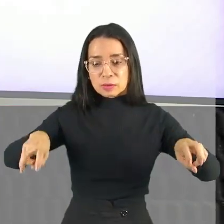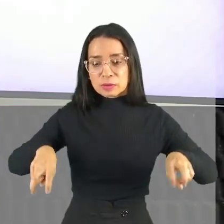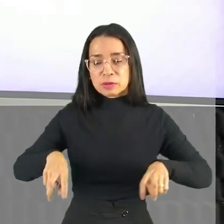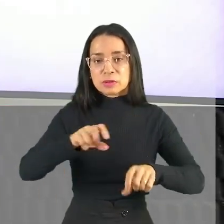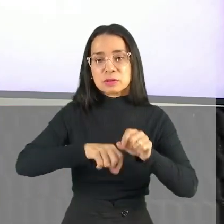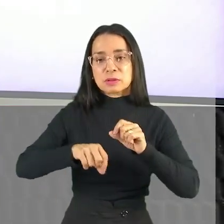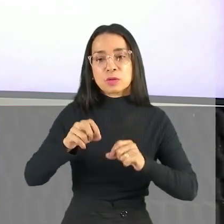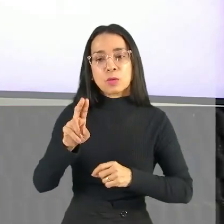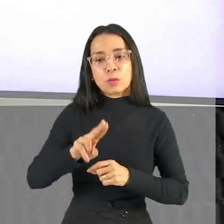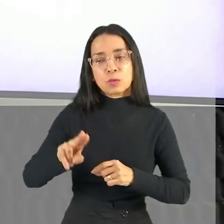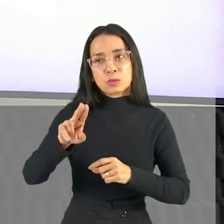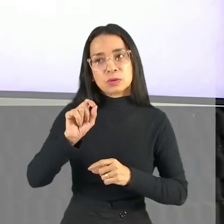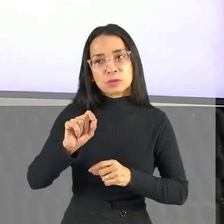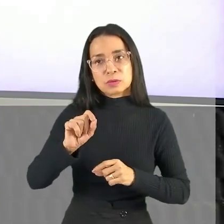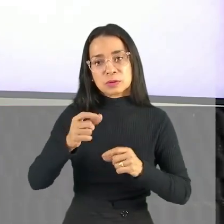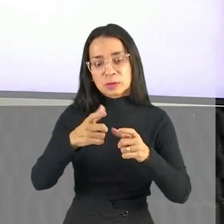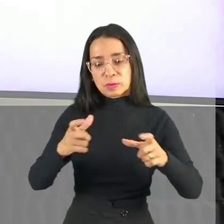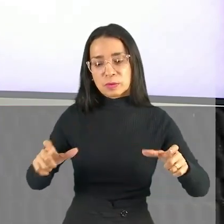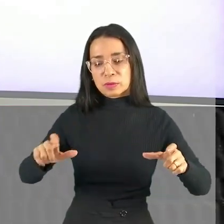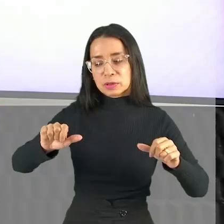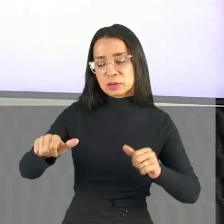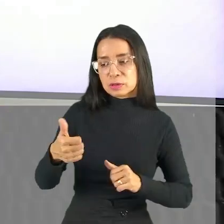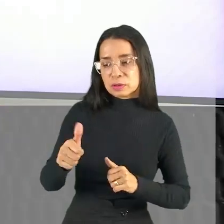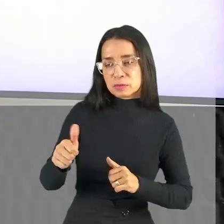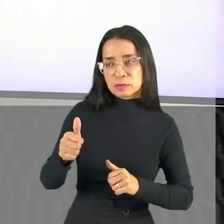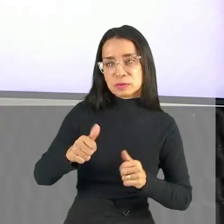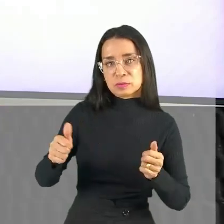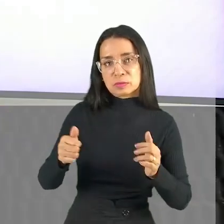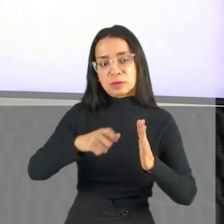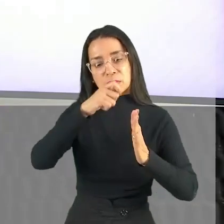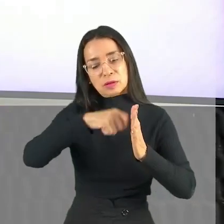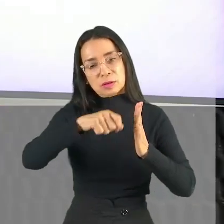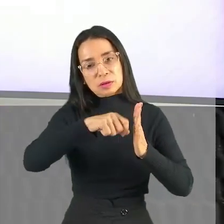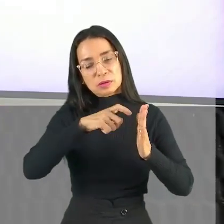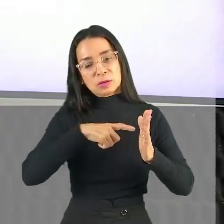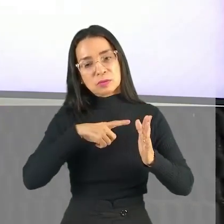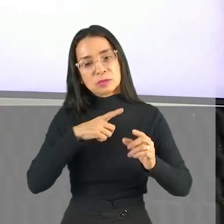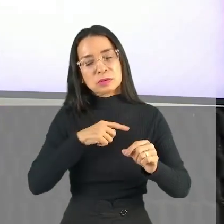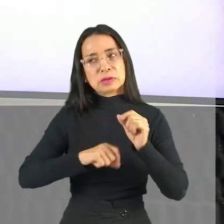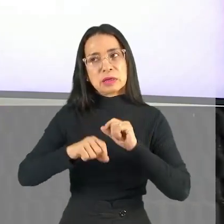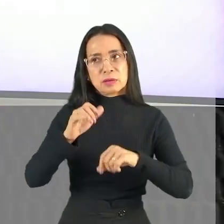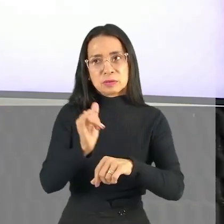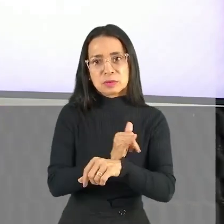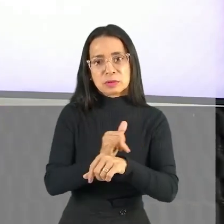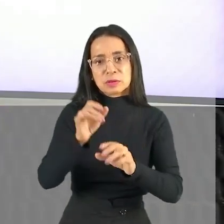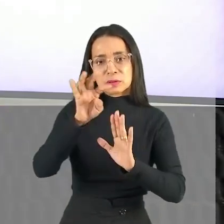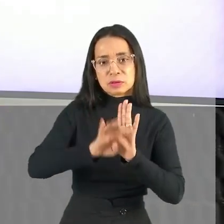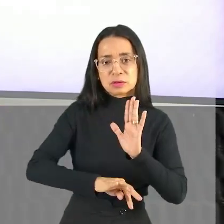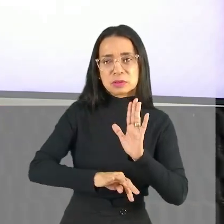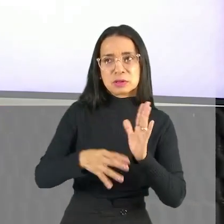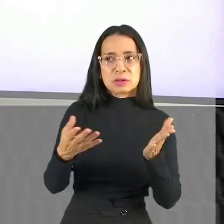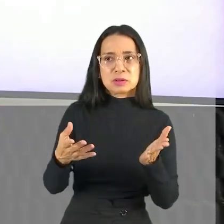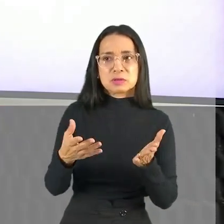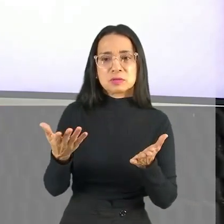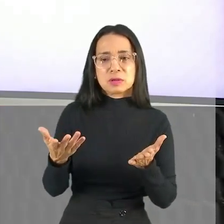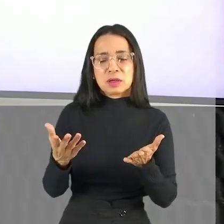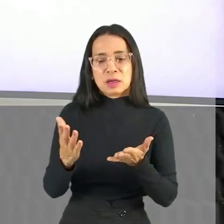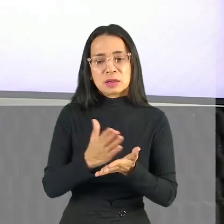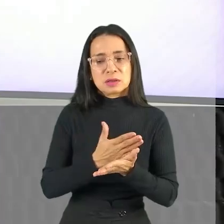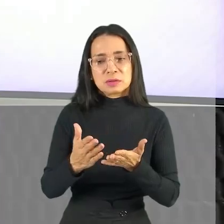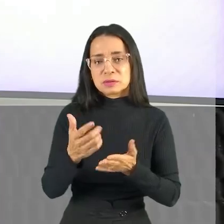das avaliações. Às vezes a redação tem um projeto estratégico de texto e às vezes a redação não tem. E esse projeto